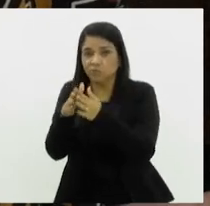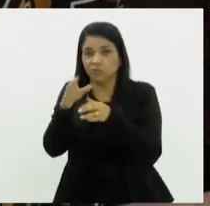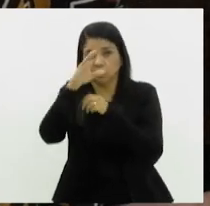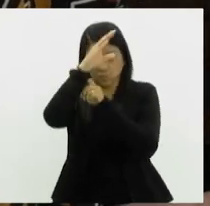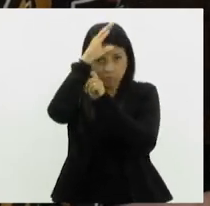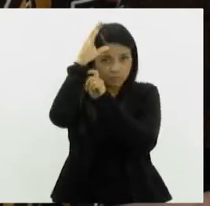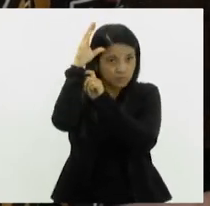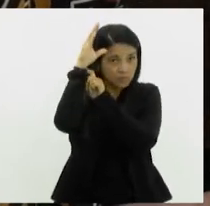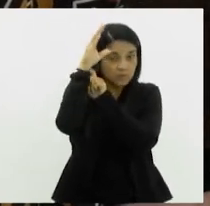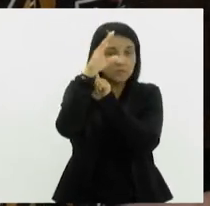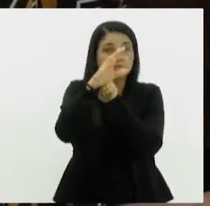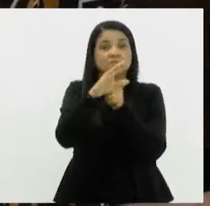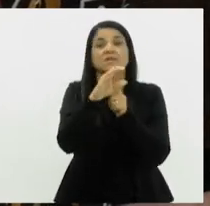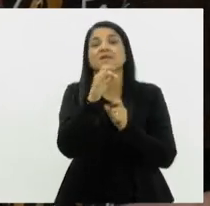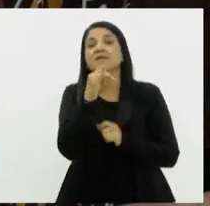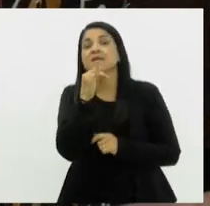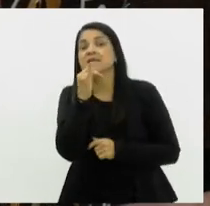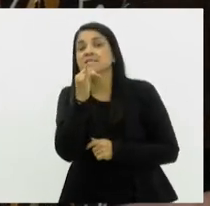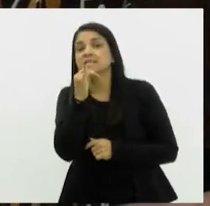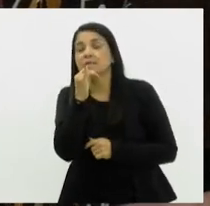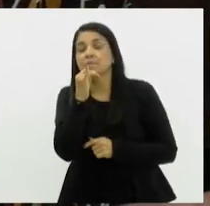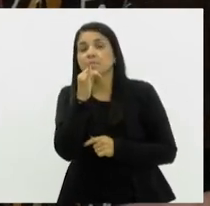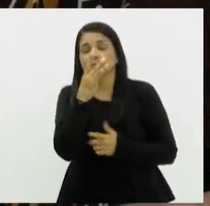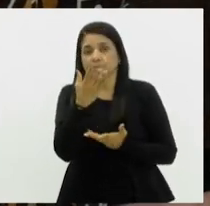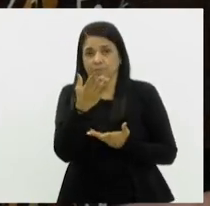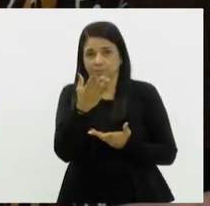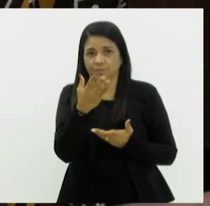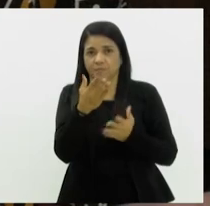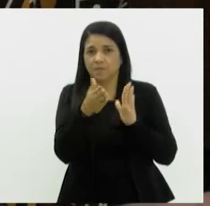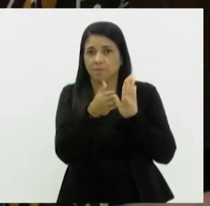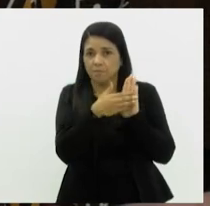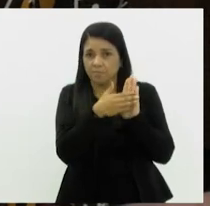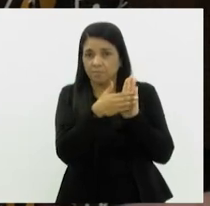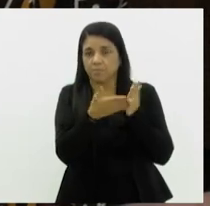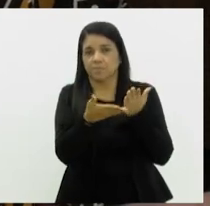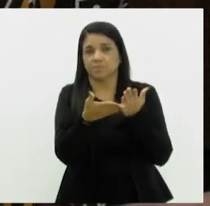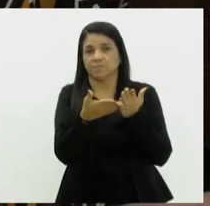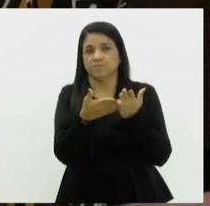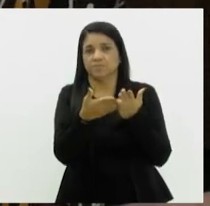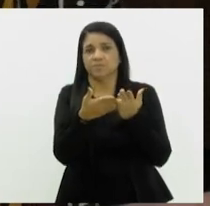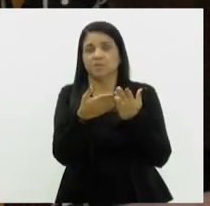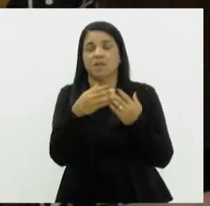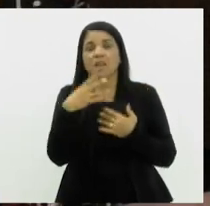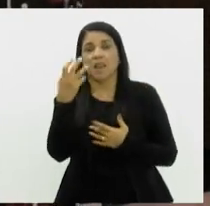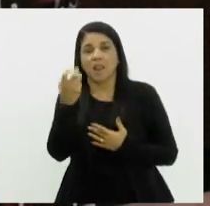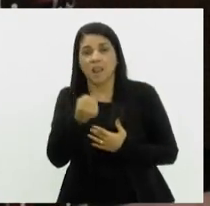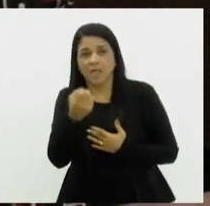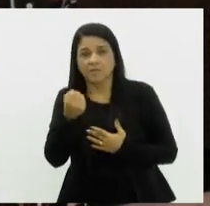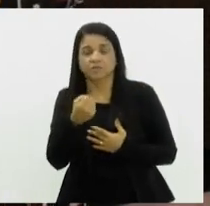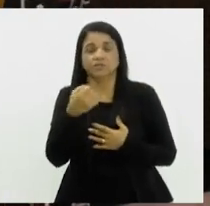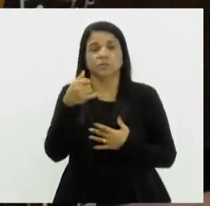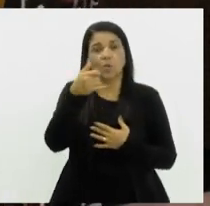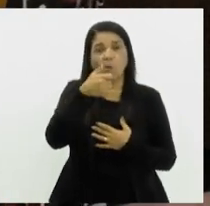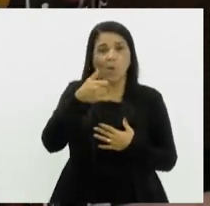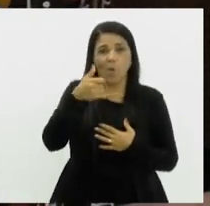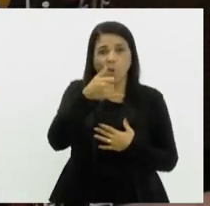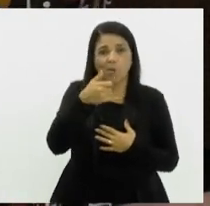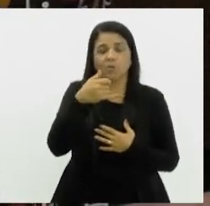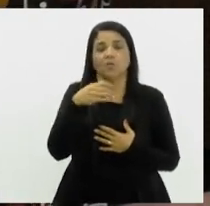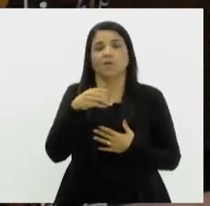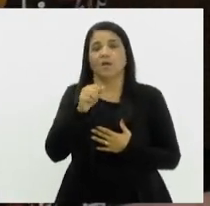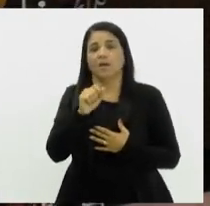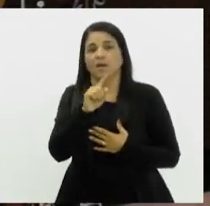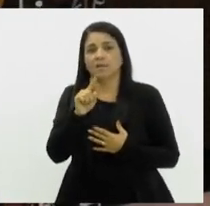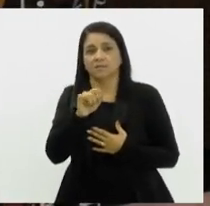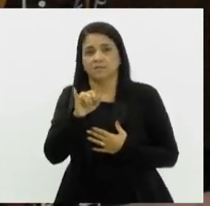a exemplo do que é listado na proposição: composto lácteo e leite, óleos e azeites, mixes